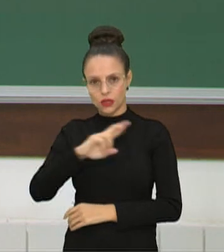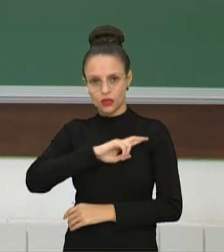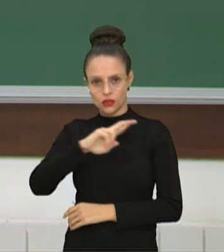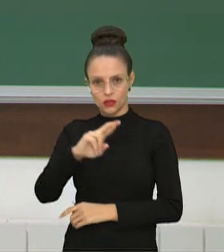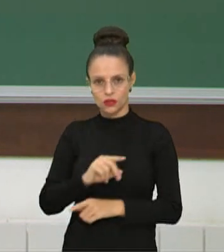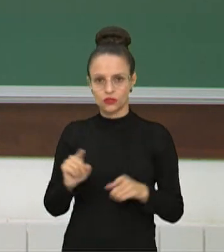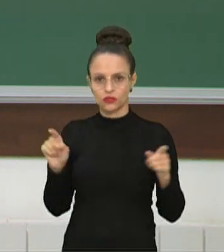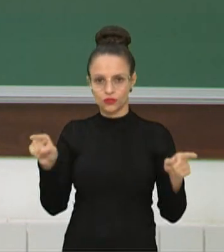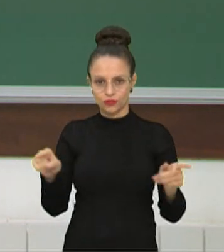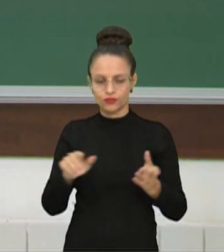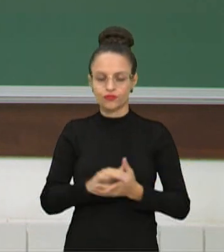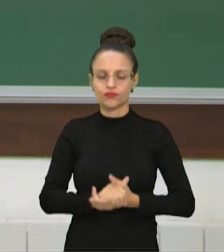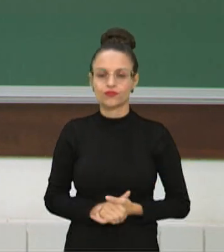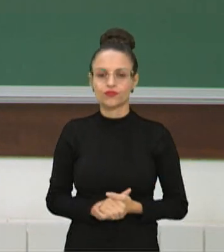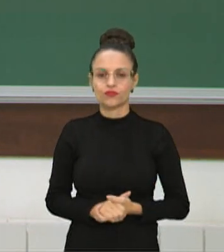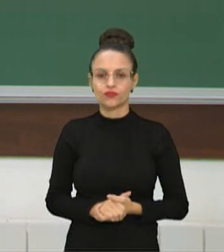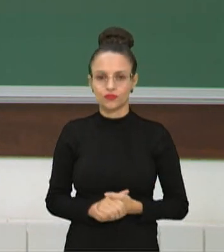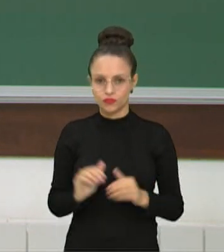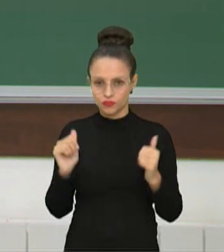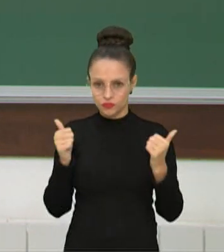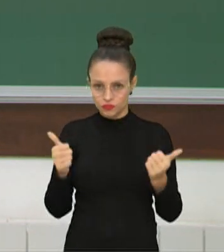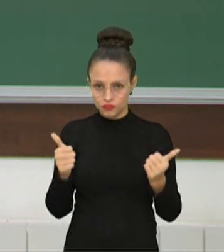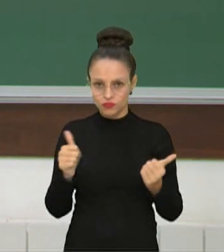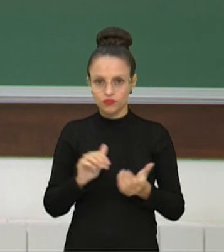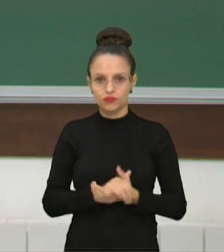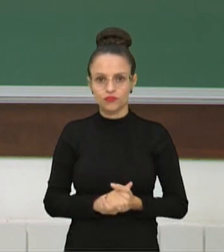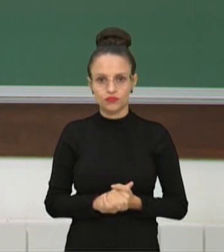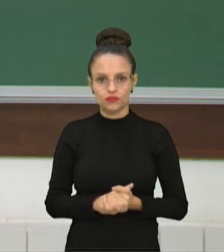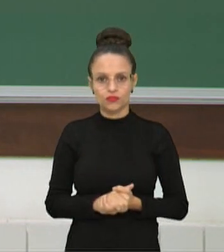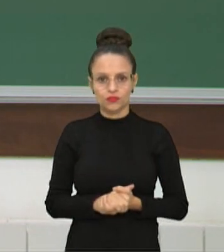religiões cristãs. Fechada essa conta?